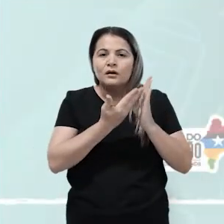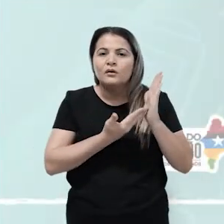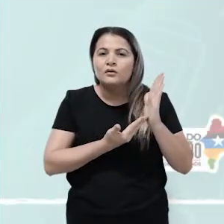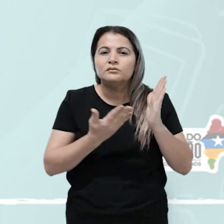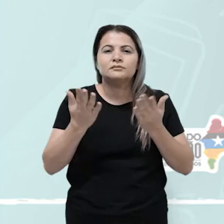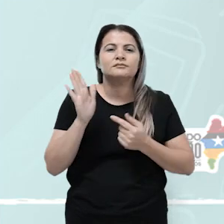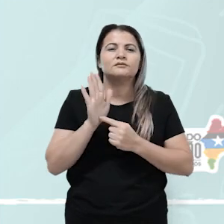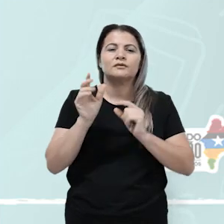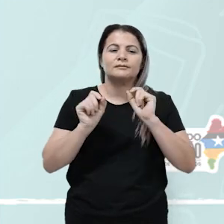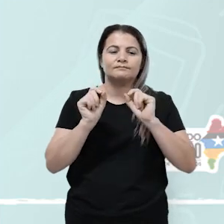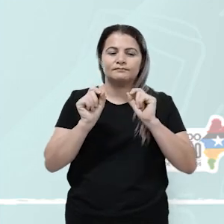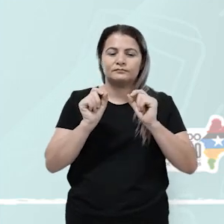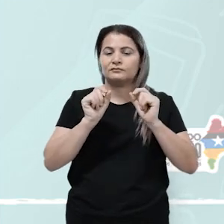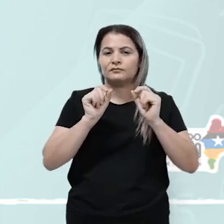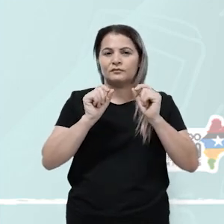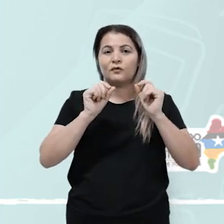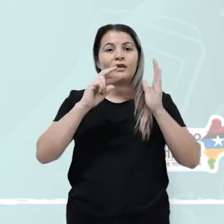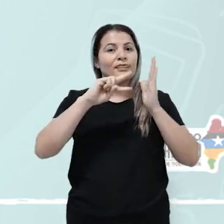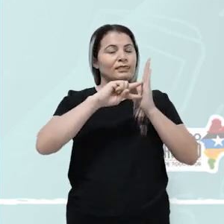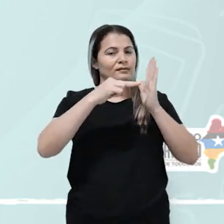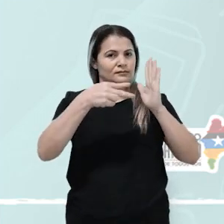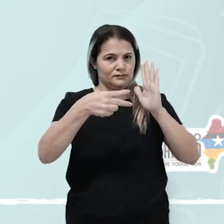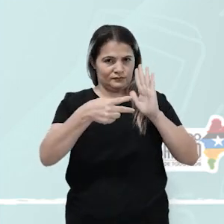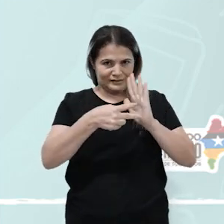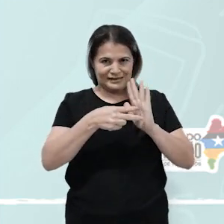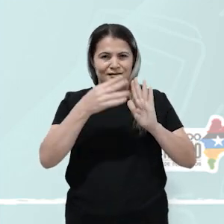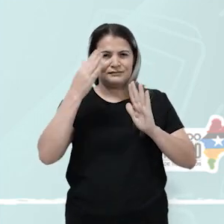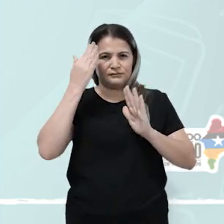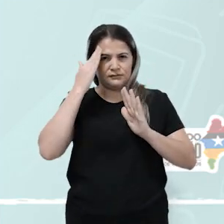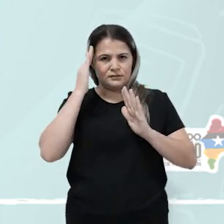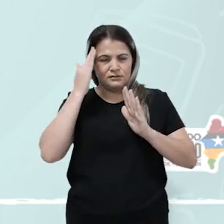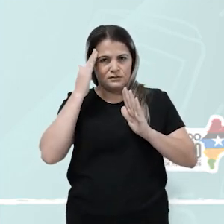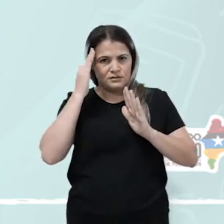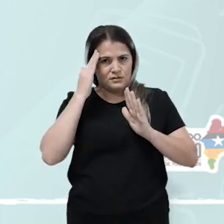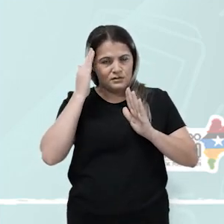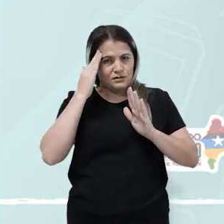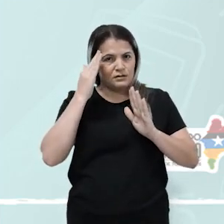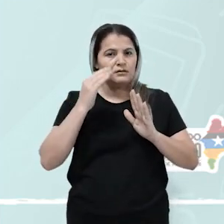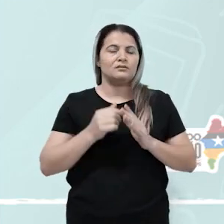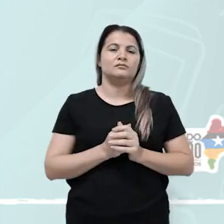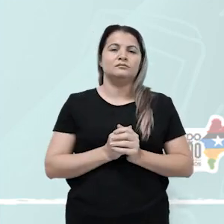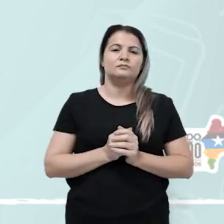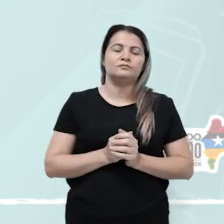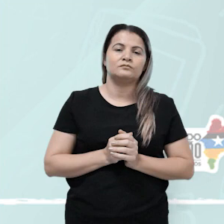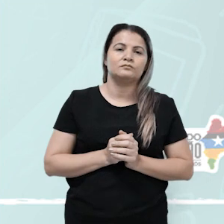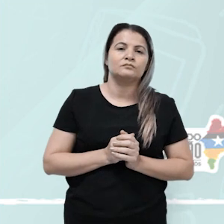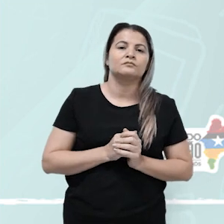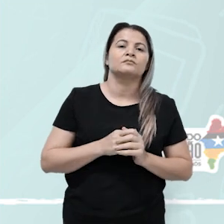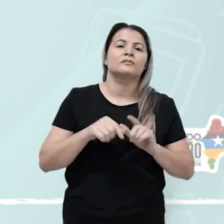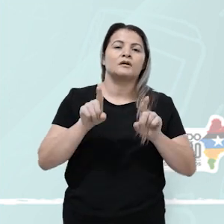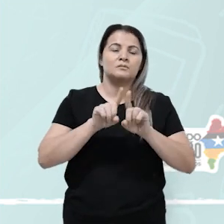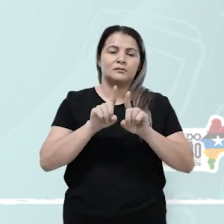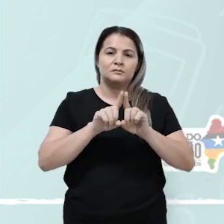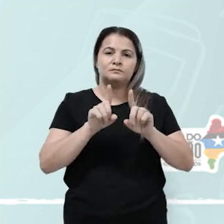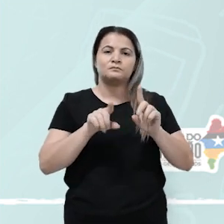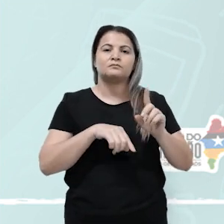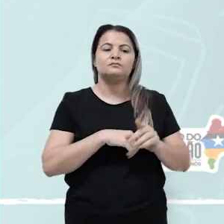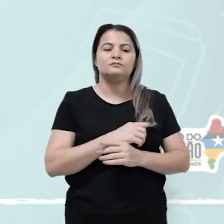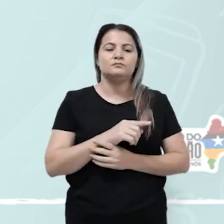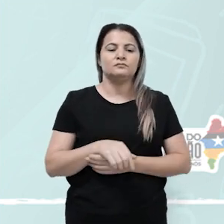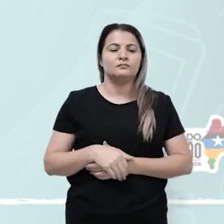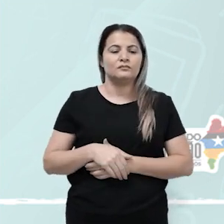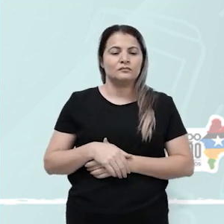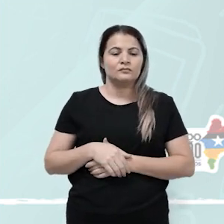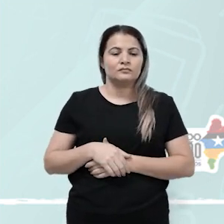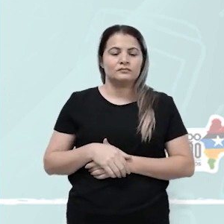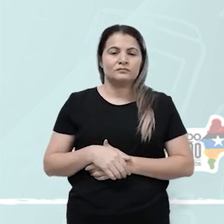ver definition, que é uma definição, entendendo um pouquinho mais sobre essa classe gramatical. Vamos falar sobre